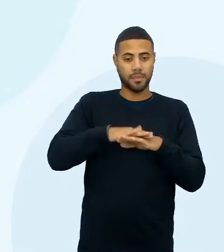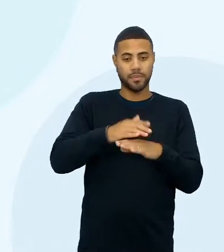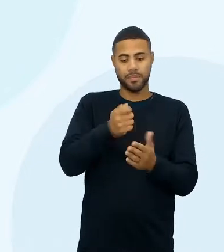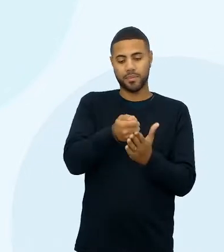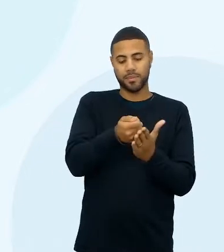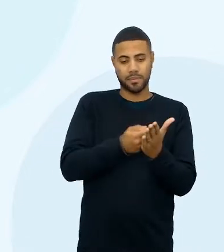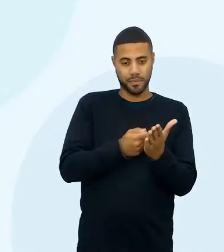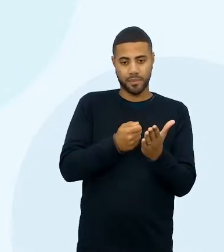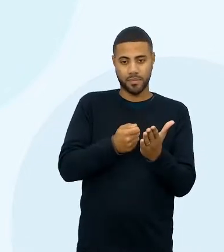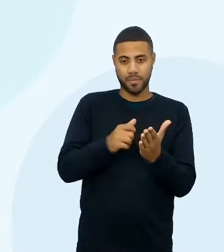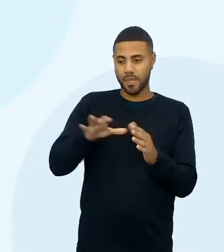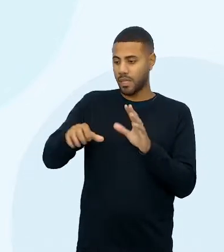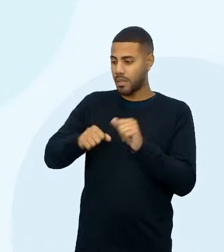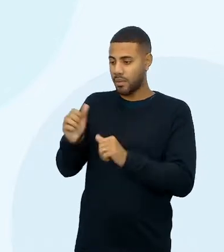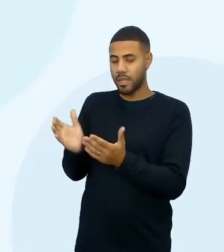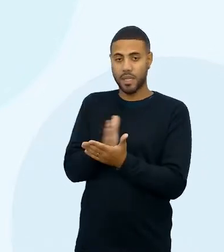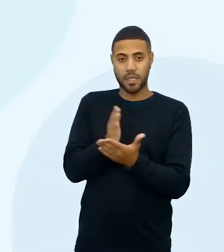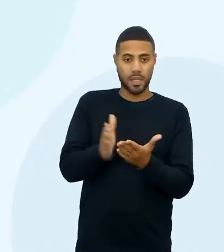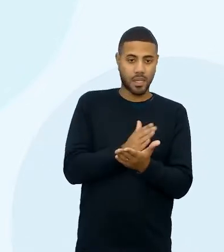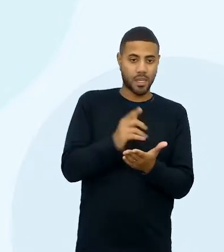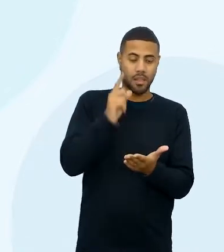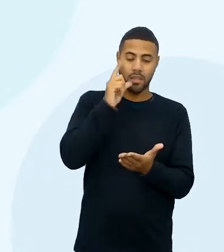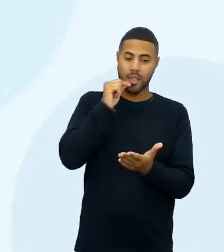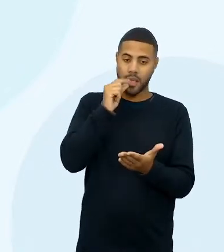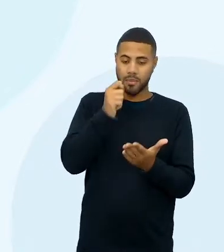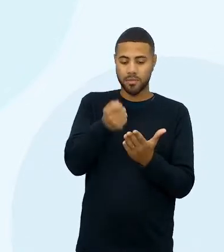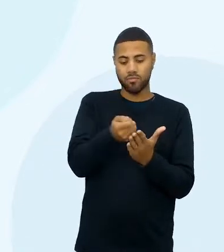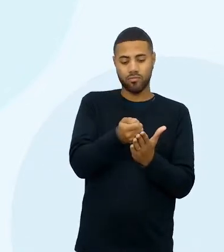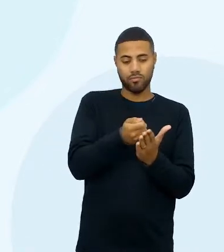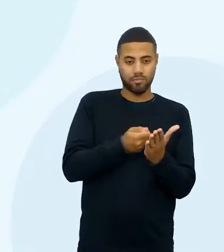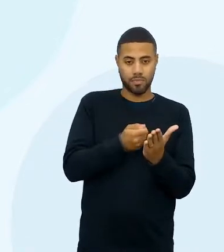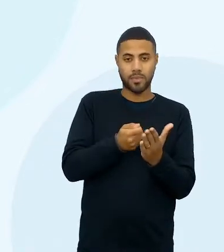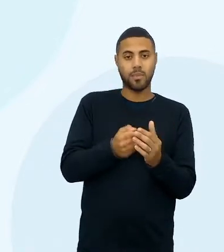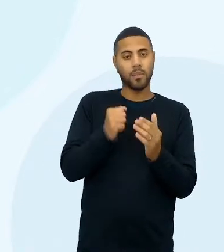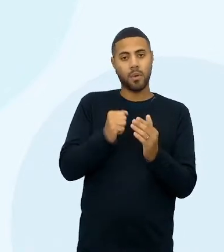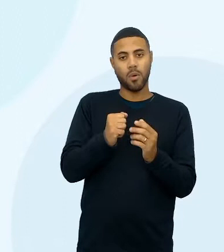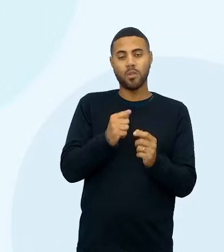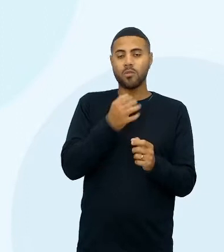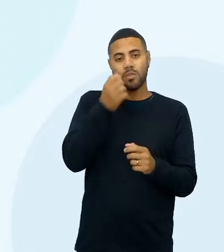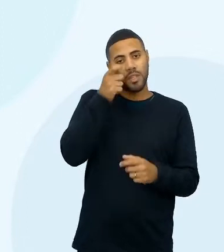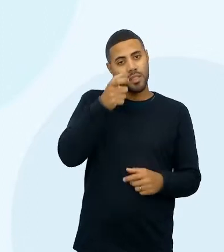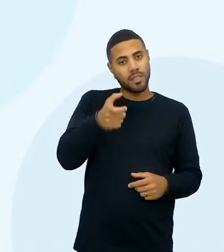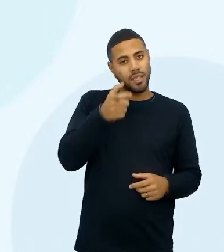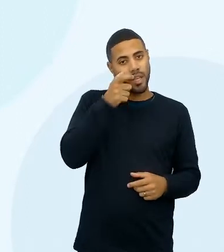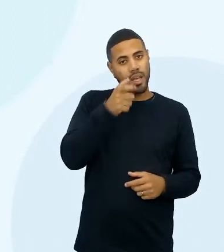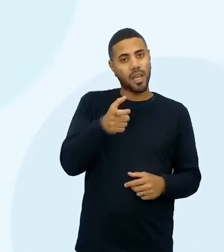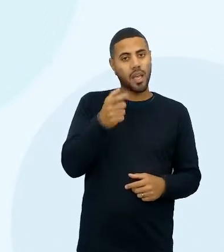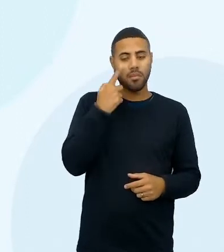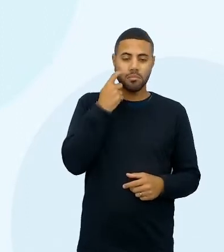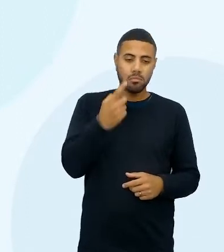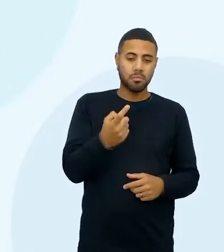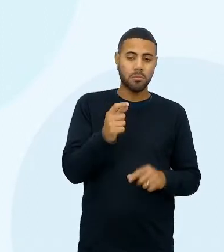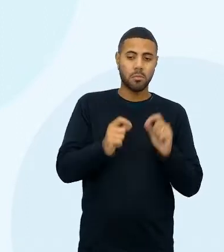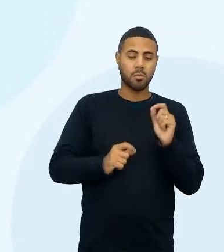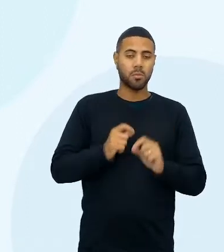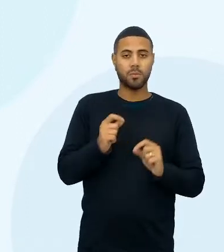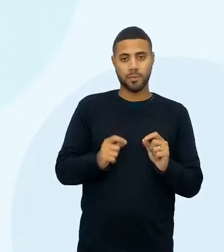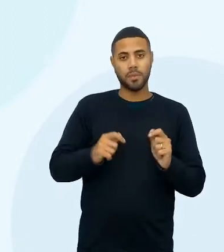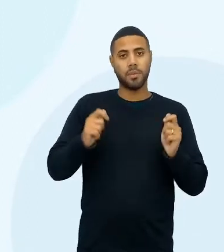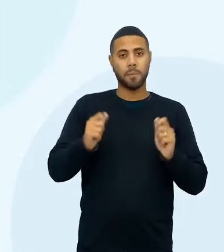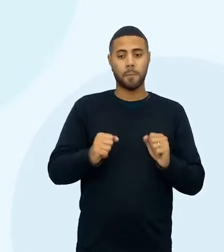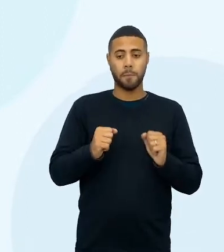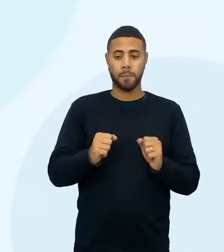de bordo, Registre no seu caderno o que você achar mais interessante, mais importante,